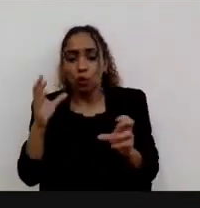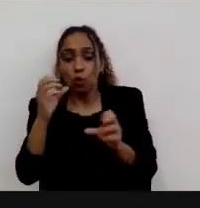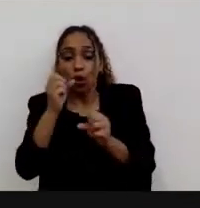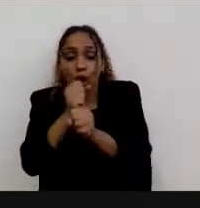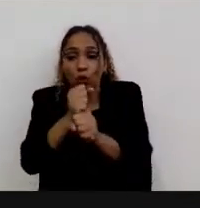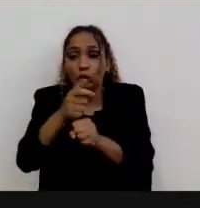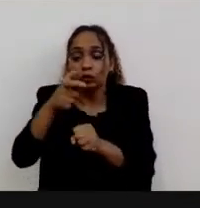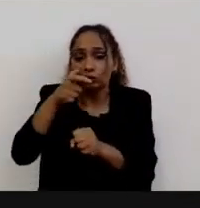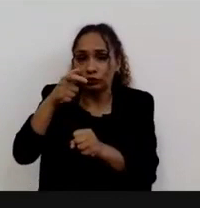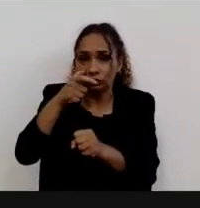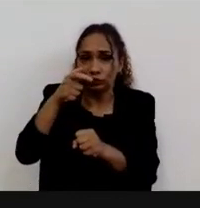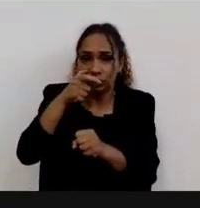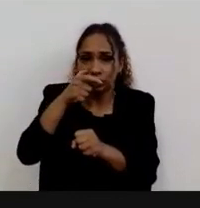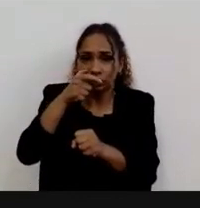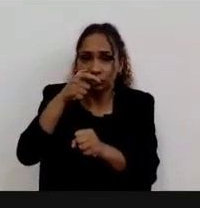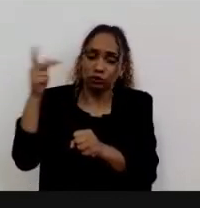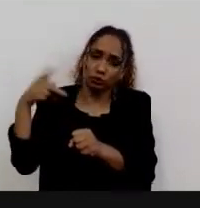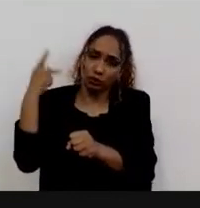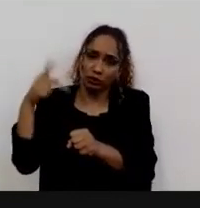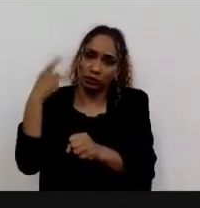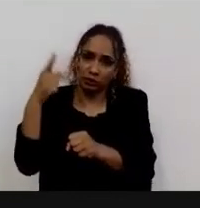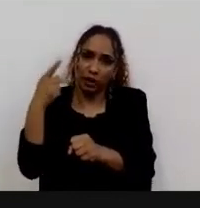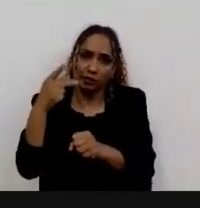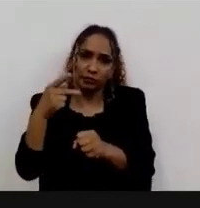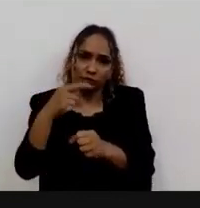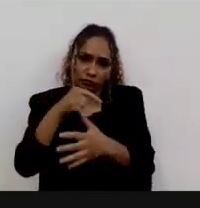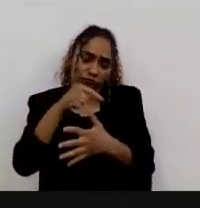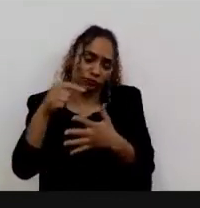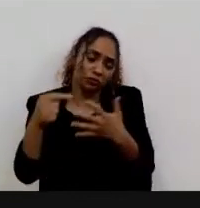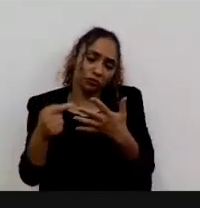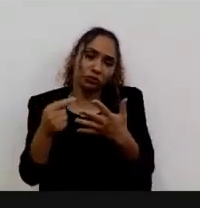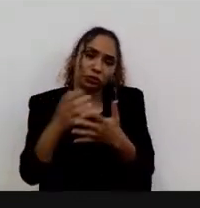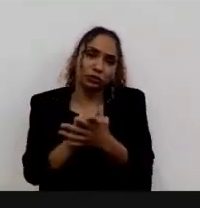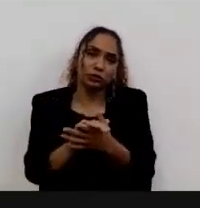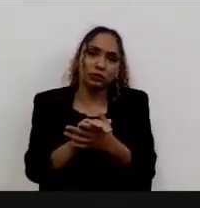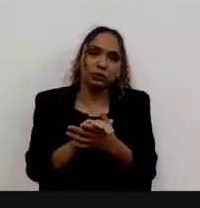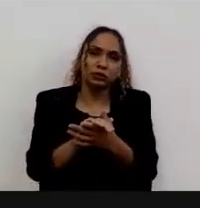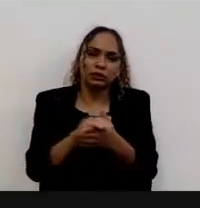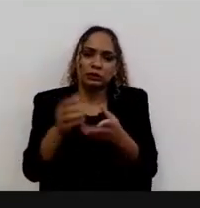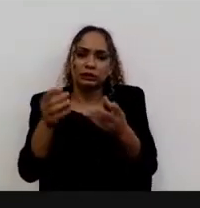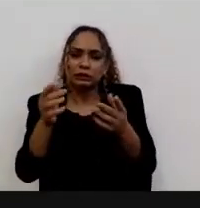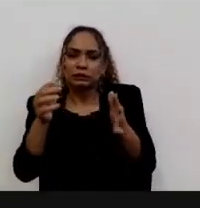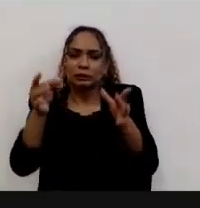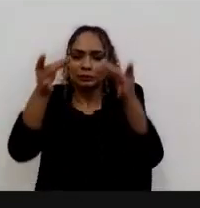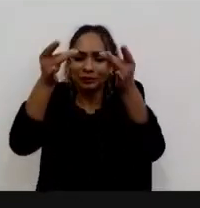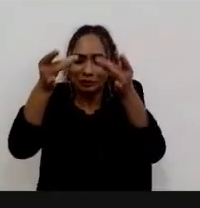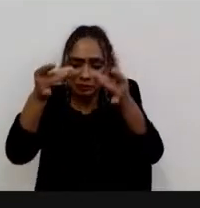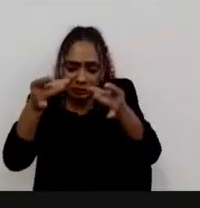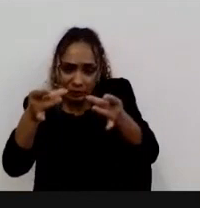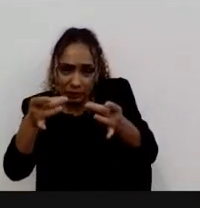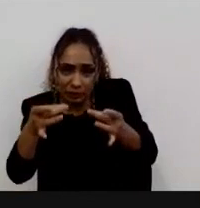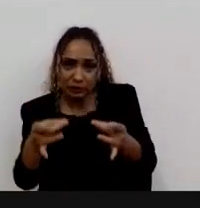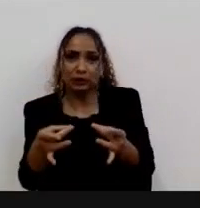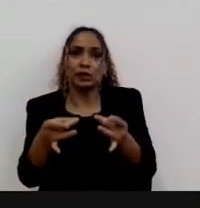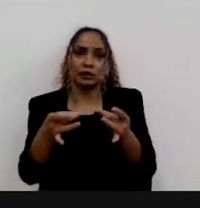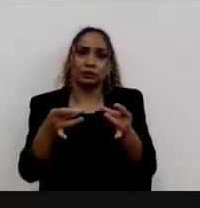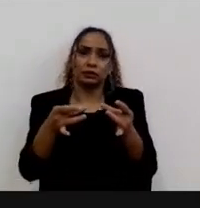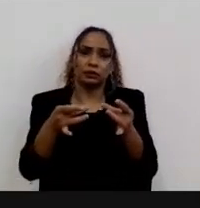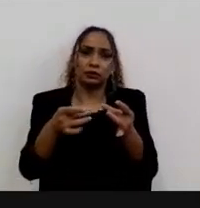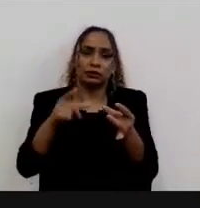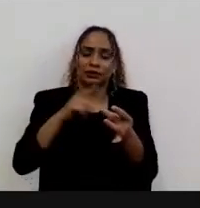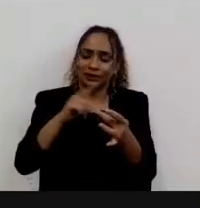do interesse do parlamentar por aquelas matérias. O detalhamento de todas as matérias que estão em